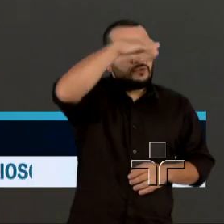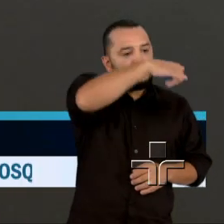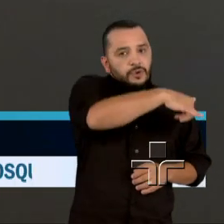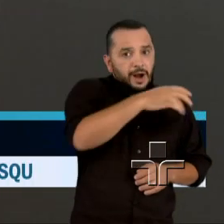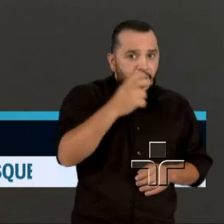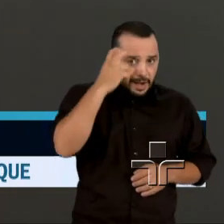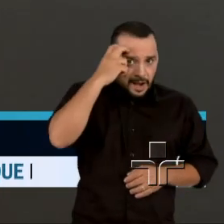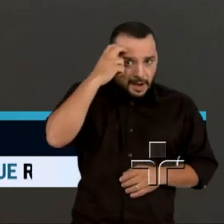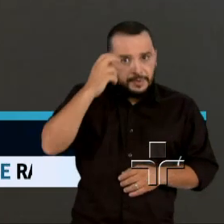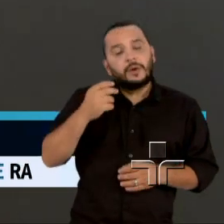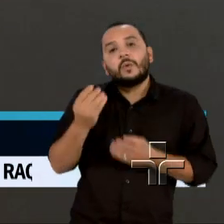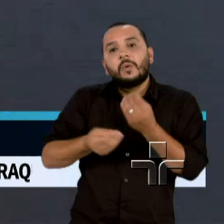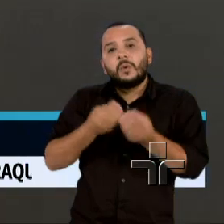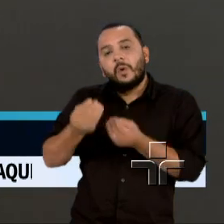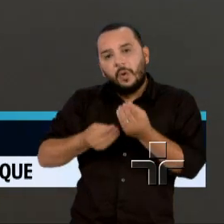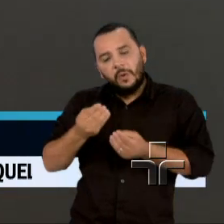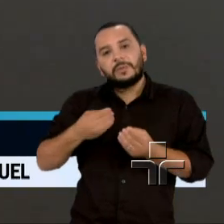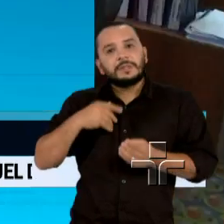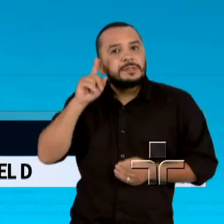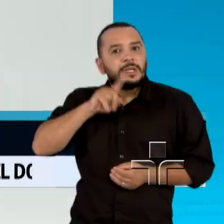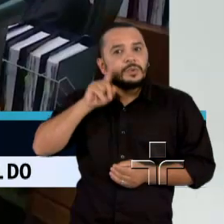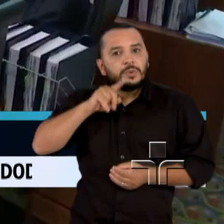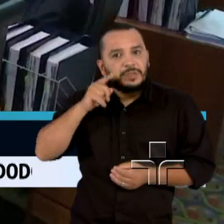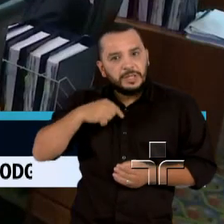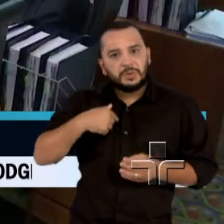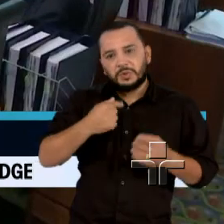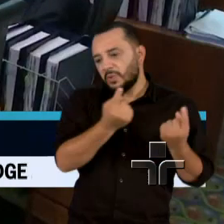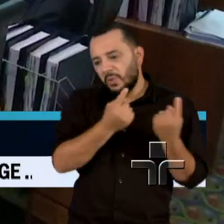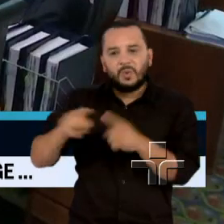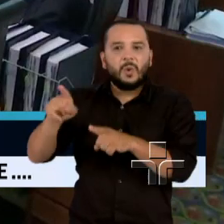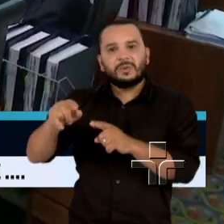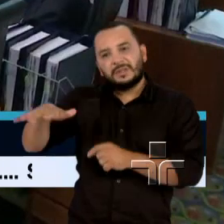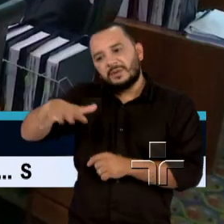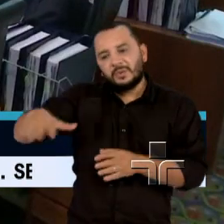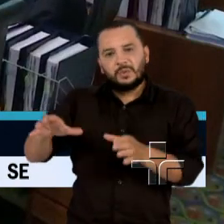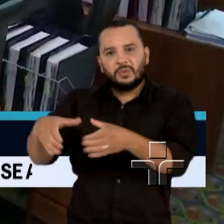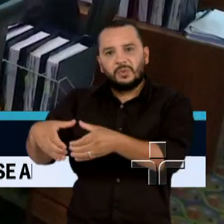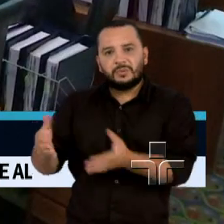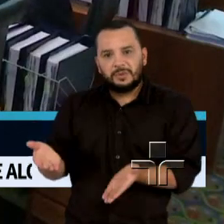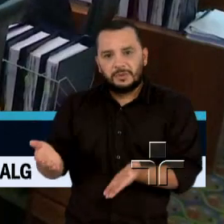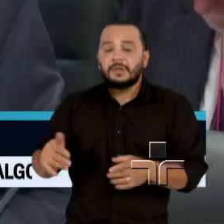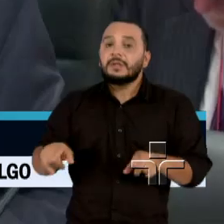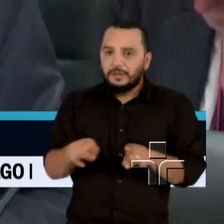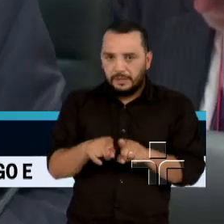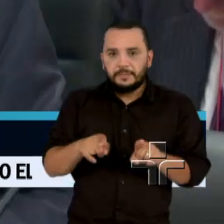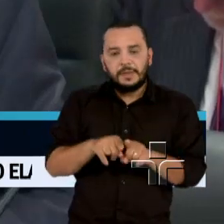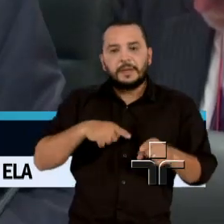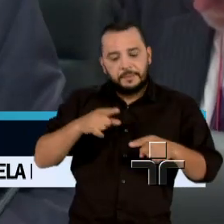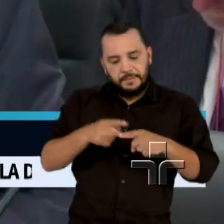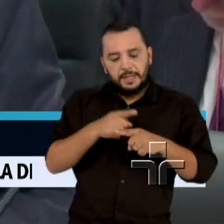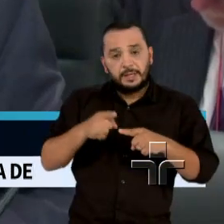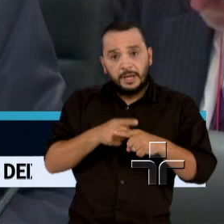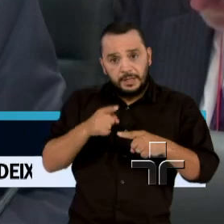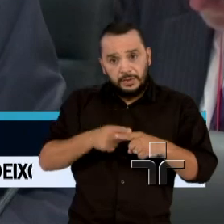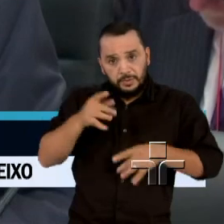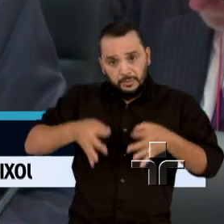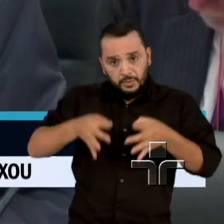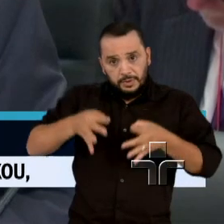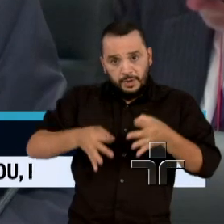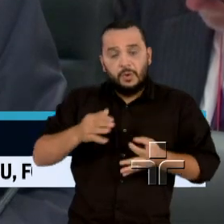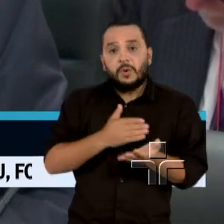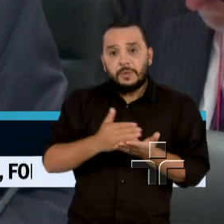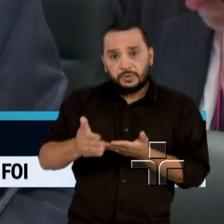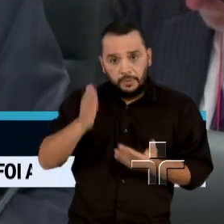resposta dos Estados Unidos aos ataques. A Suprema Corte Britânica começou hoje a julgar 2